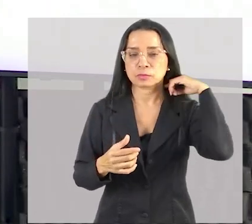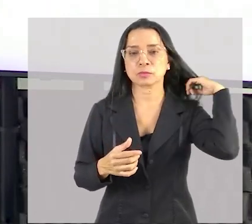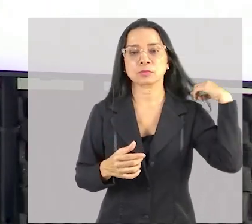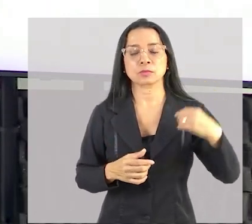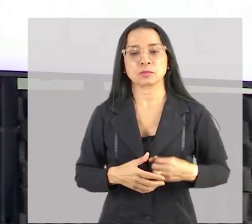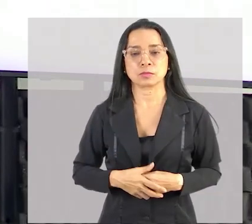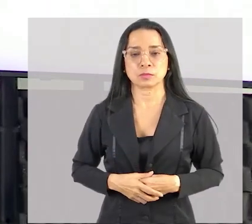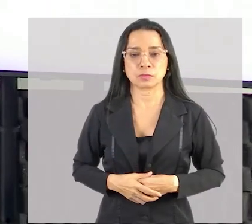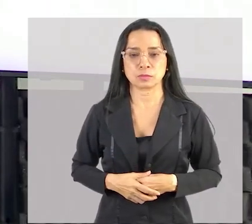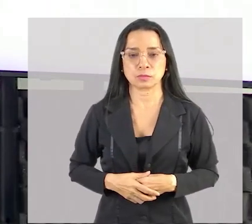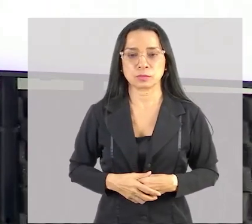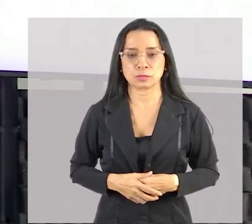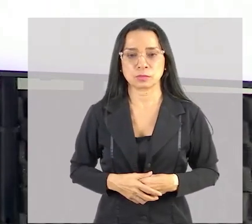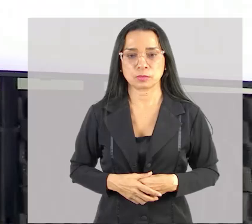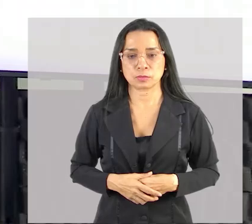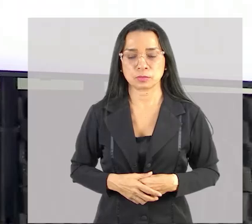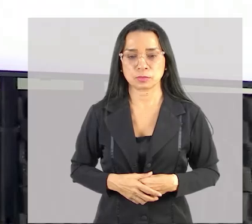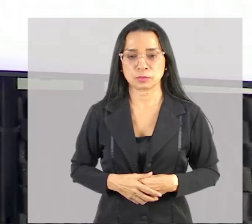trinitrotolueno.